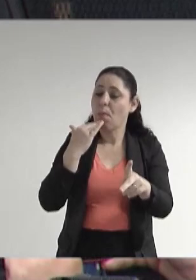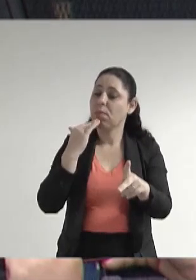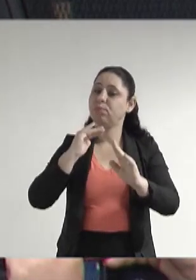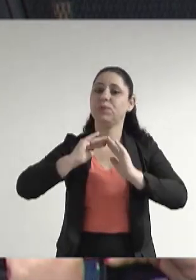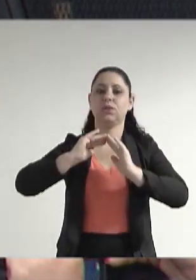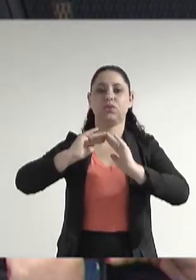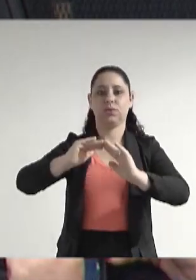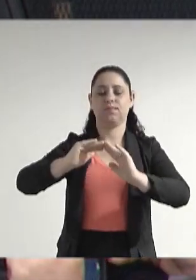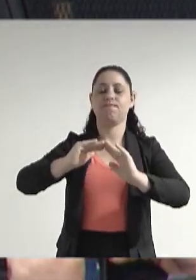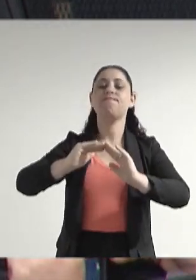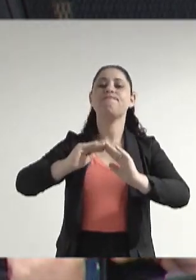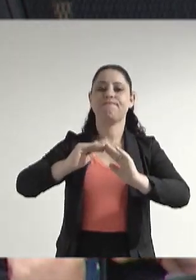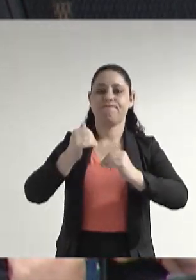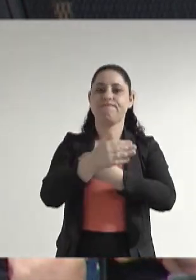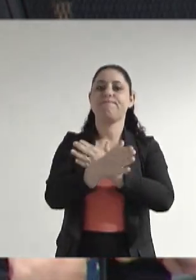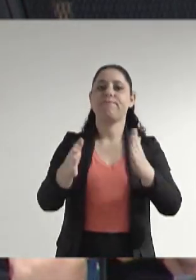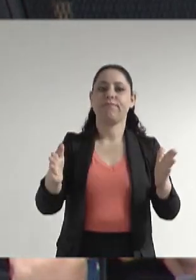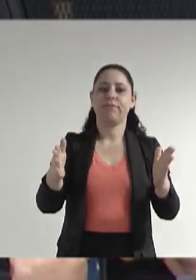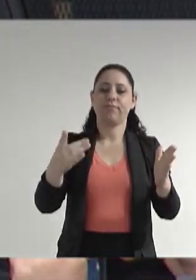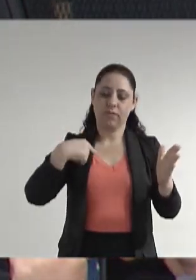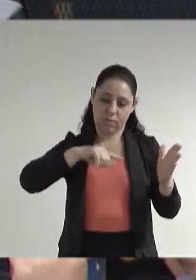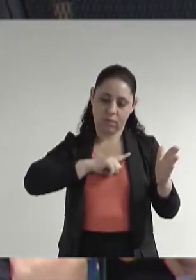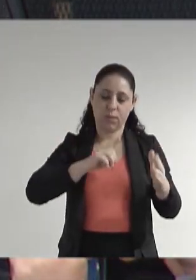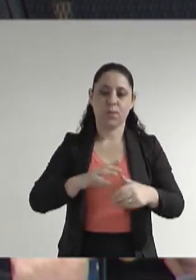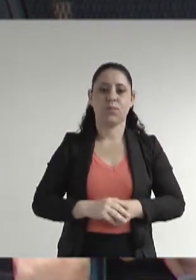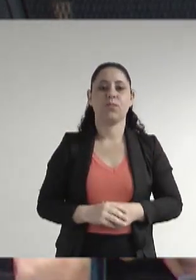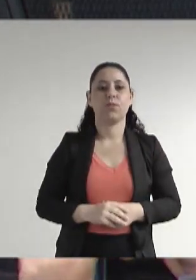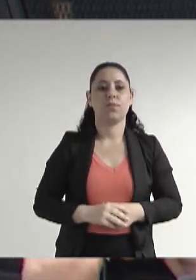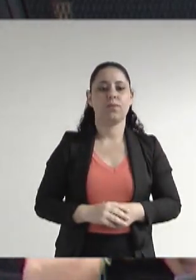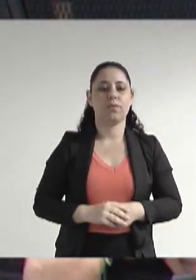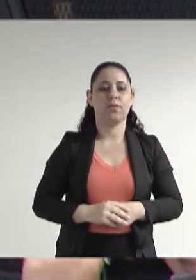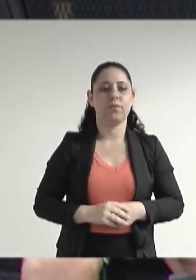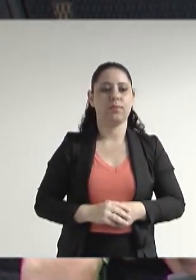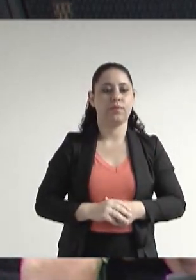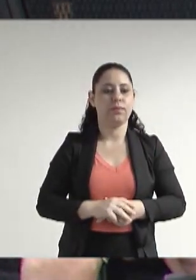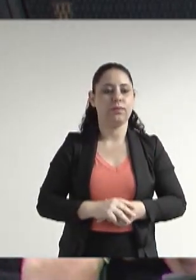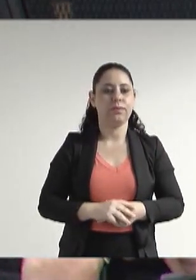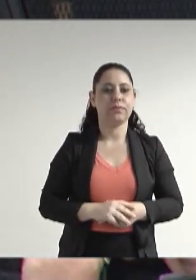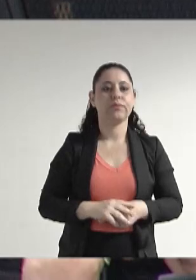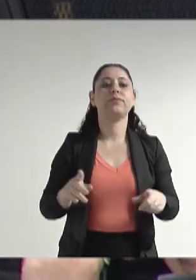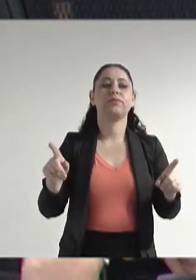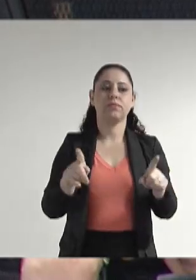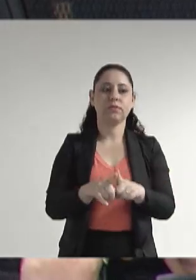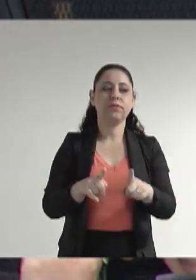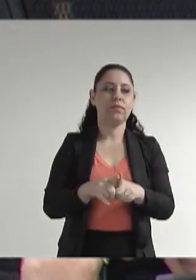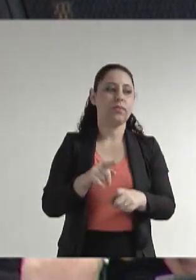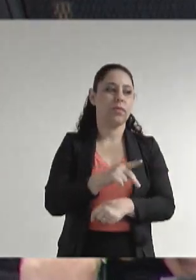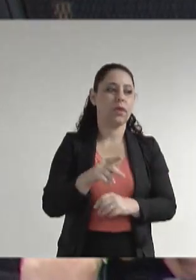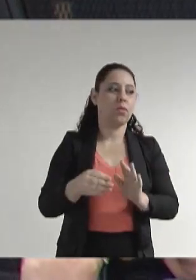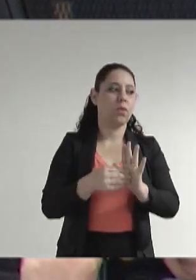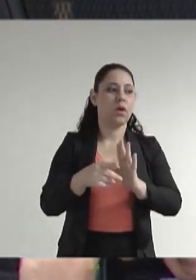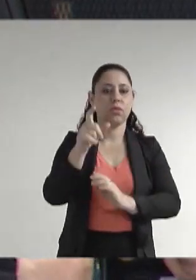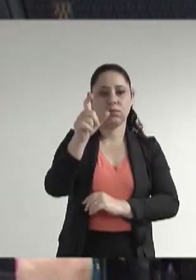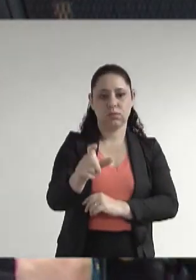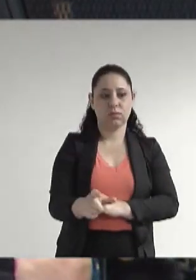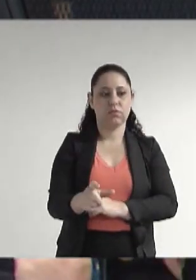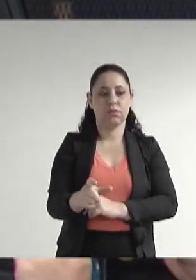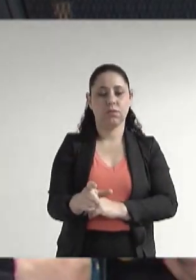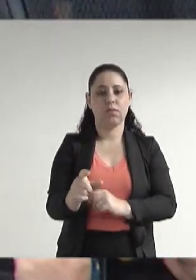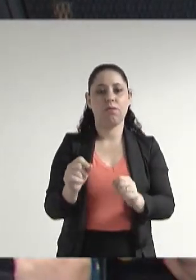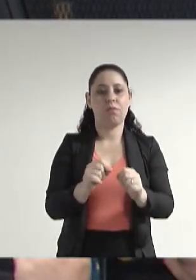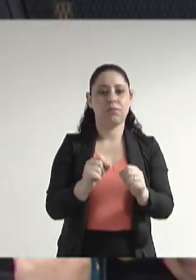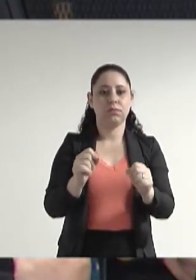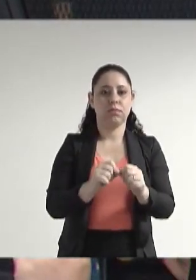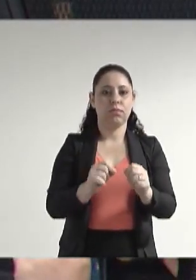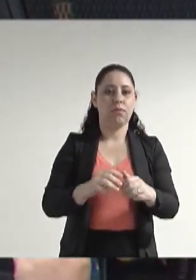encaminhou expediente ao nosso gabinete. Também, senhor presidente, uma indicação que seja